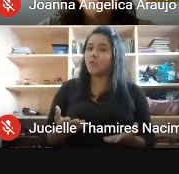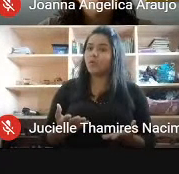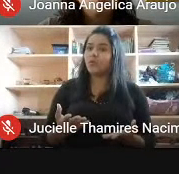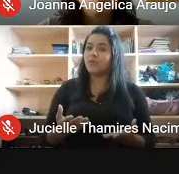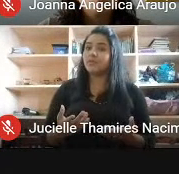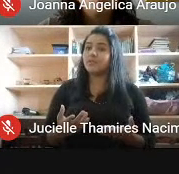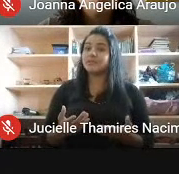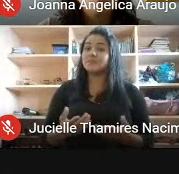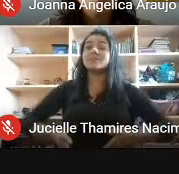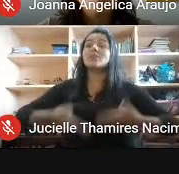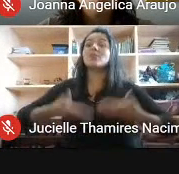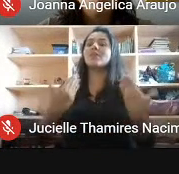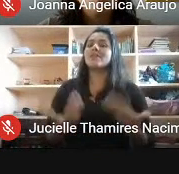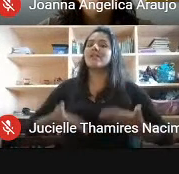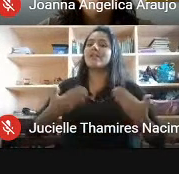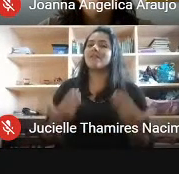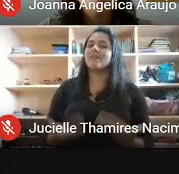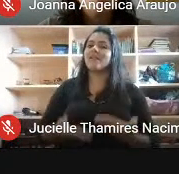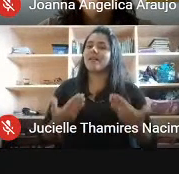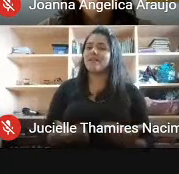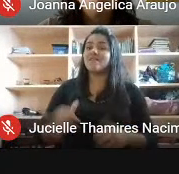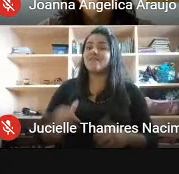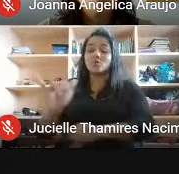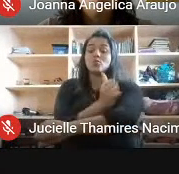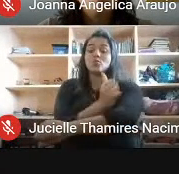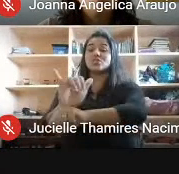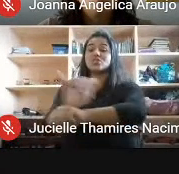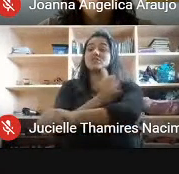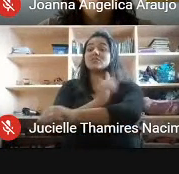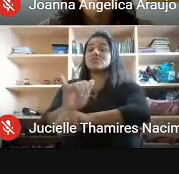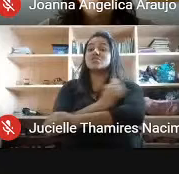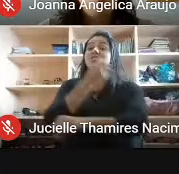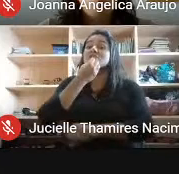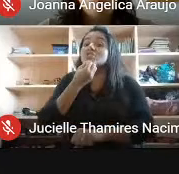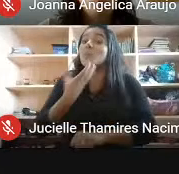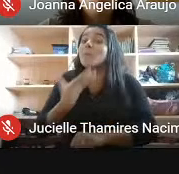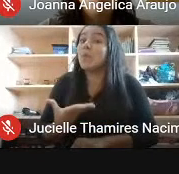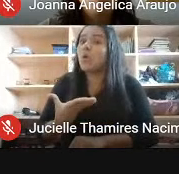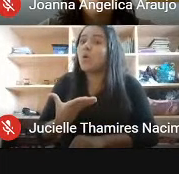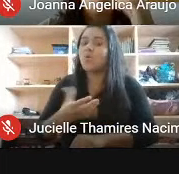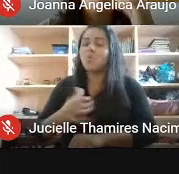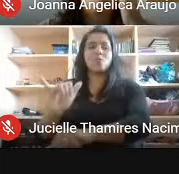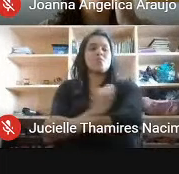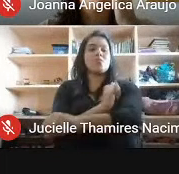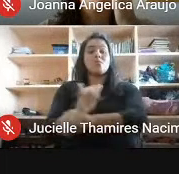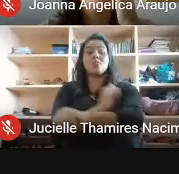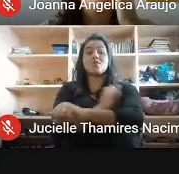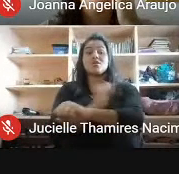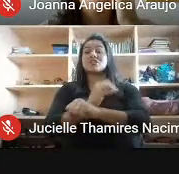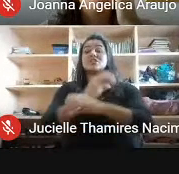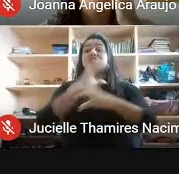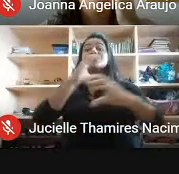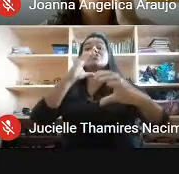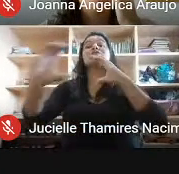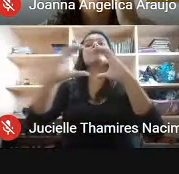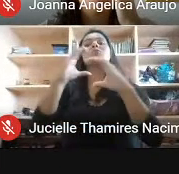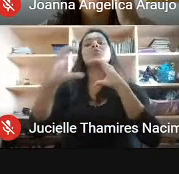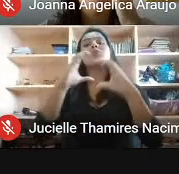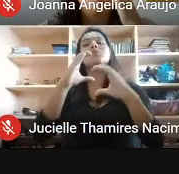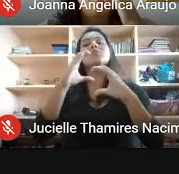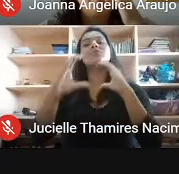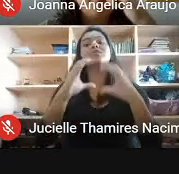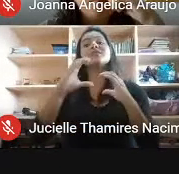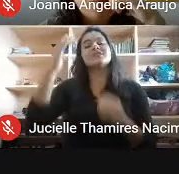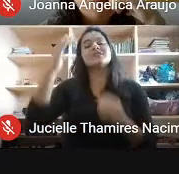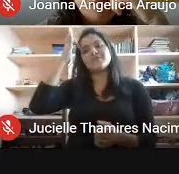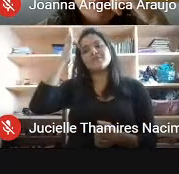somos preconceituosos e rechaçamos a pessoa que tem um problema, ela vai embora. Ela vai tentar cuidar da vida dele em outro lugar. E a gente perde uma oportunidade,